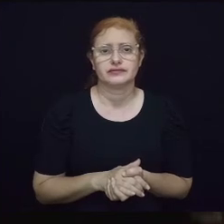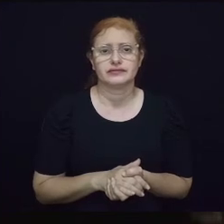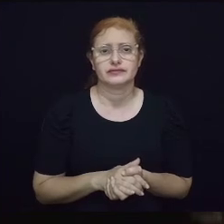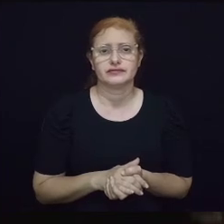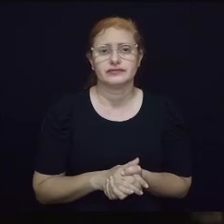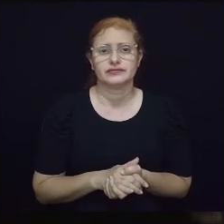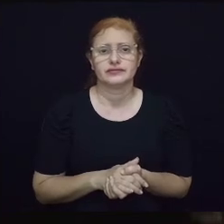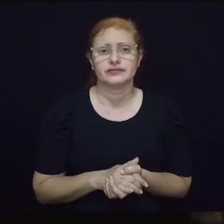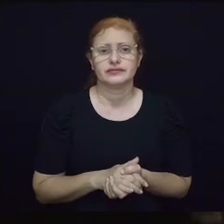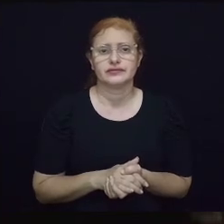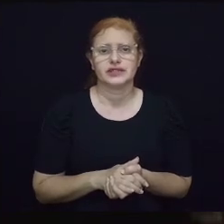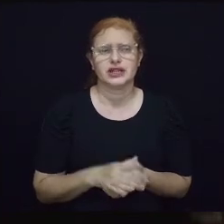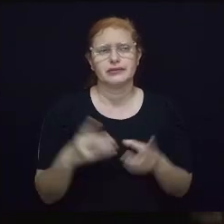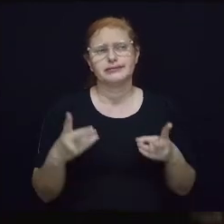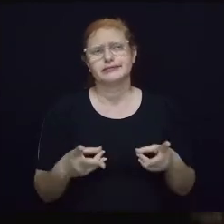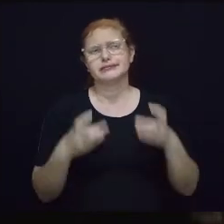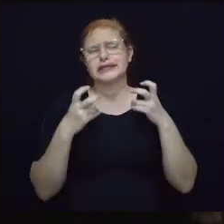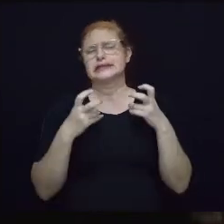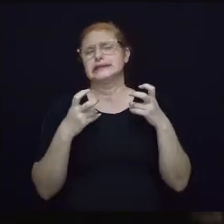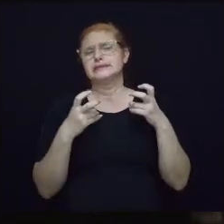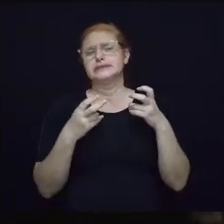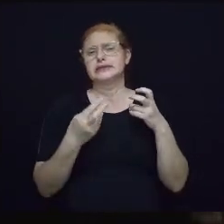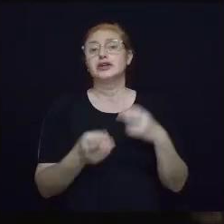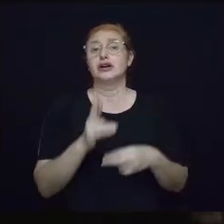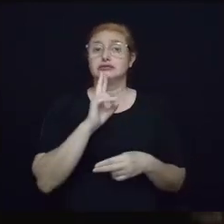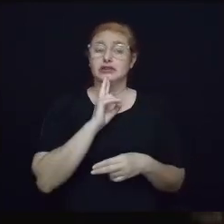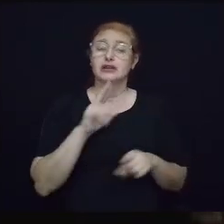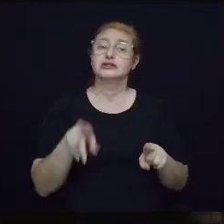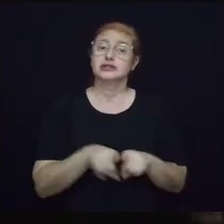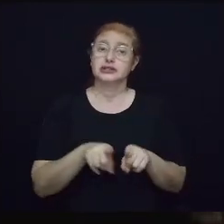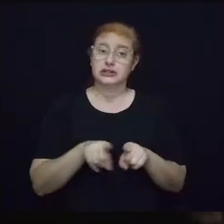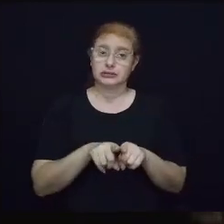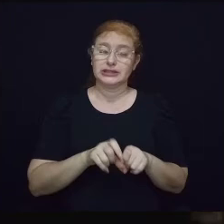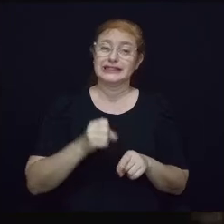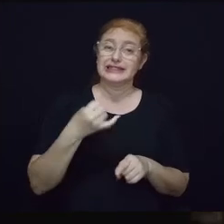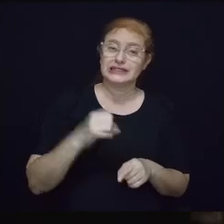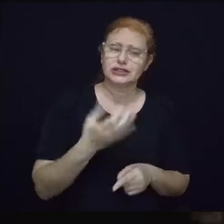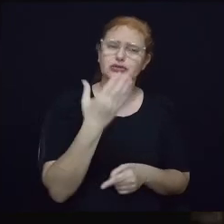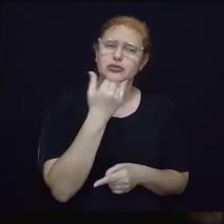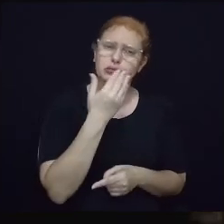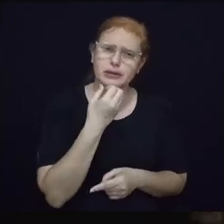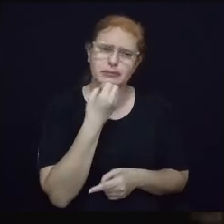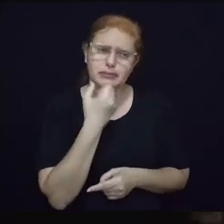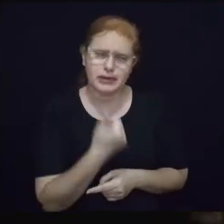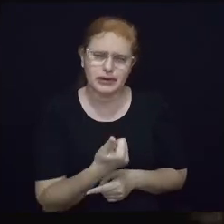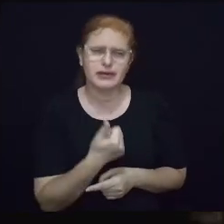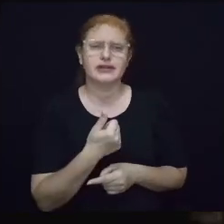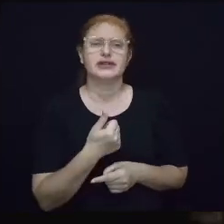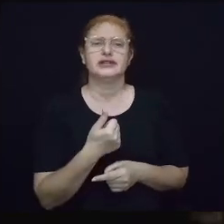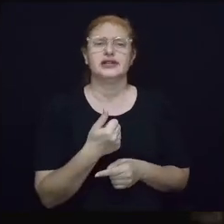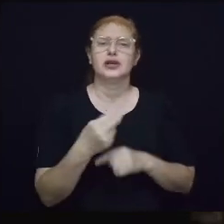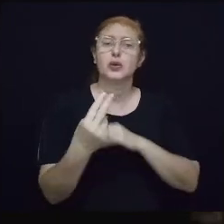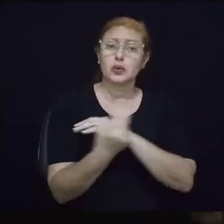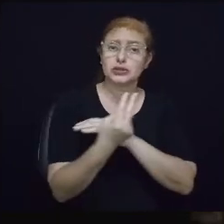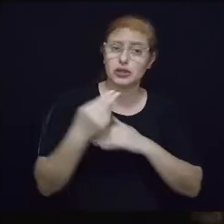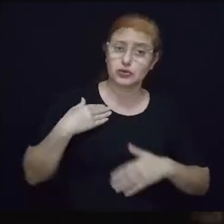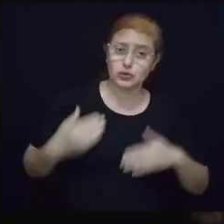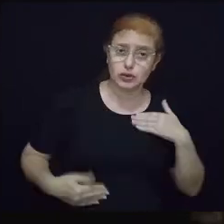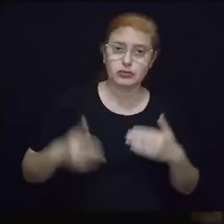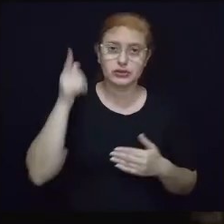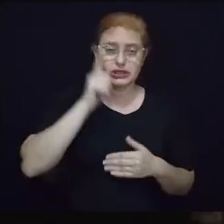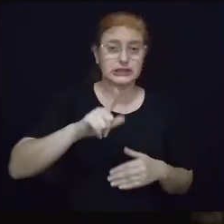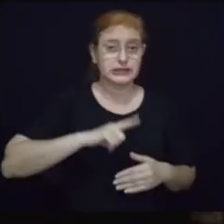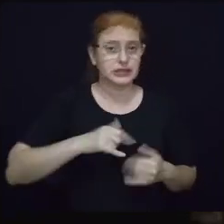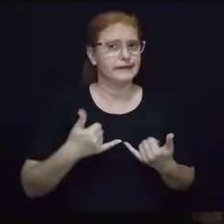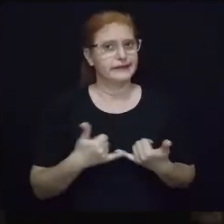à conclusão e aos resultados de que se tu alimentar bem, se tu cuidar do teu corpo, tu consegue ter energia